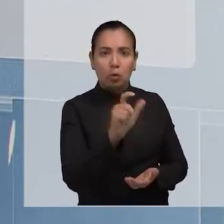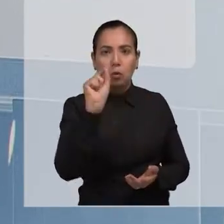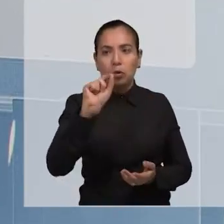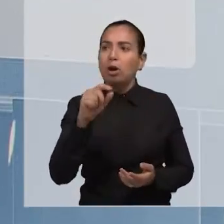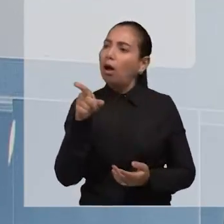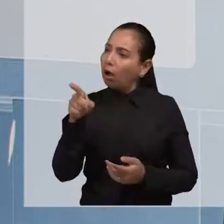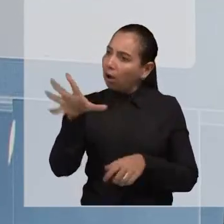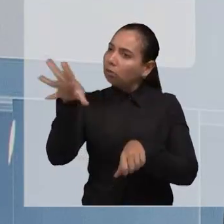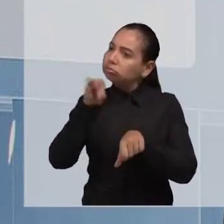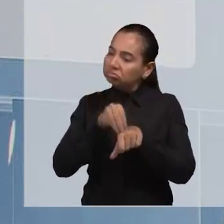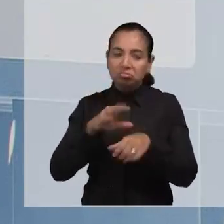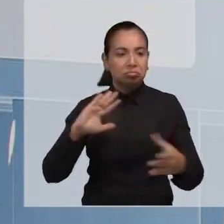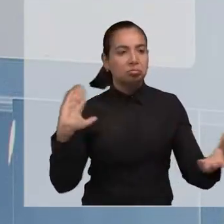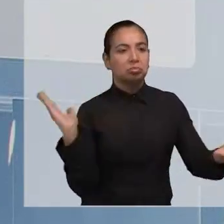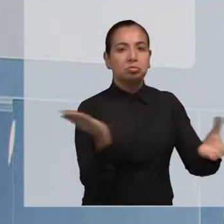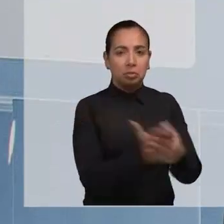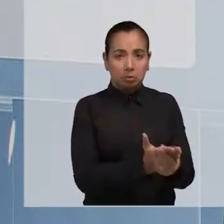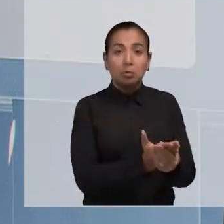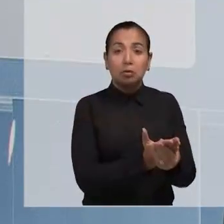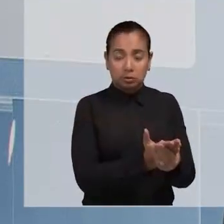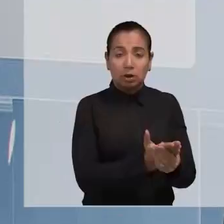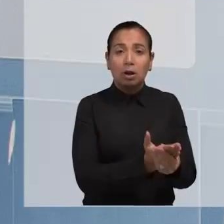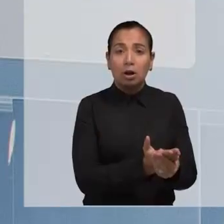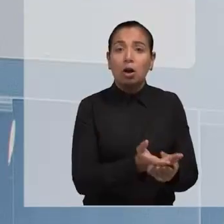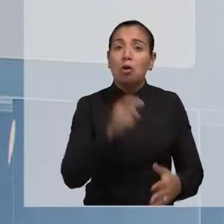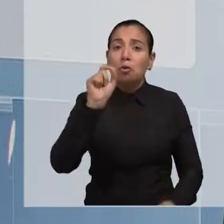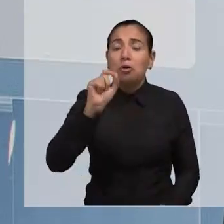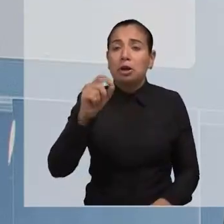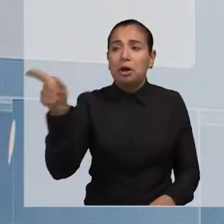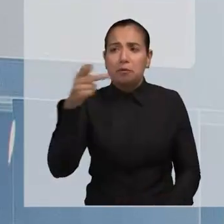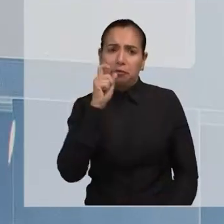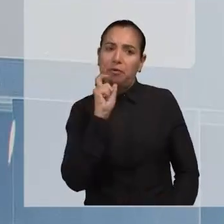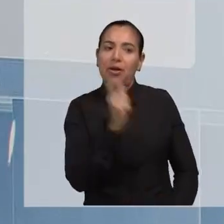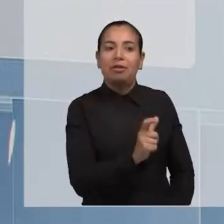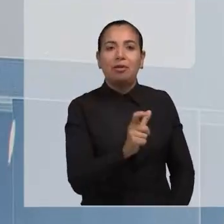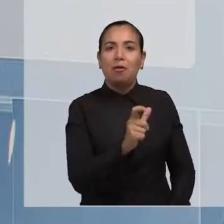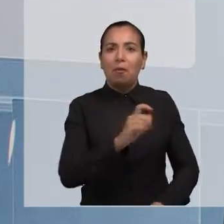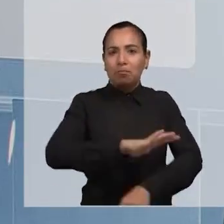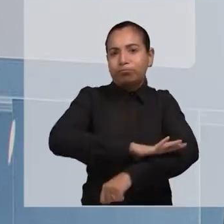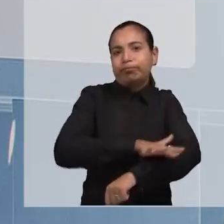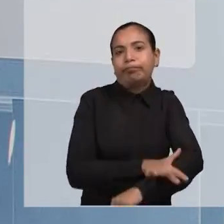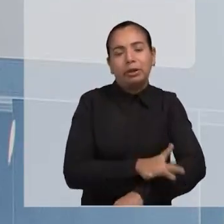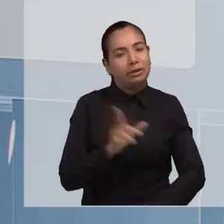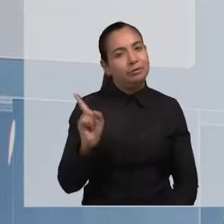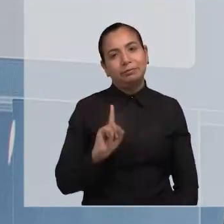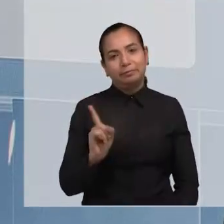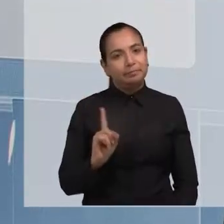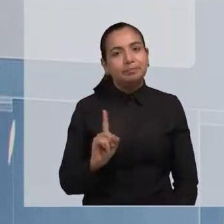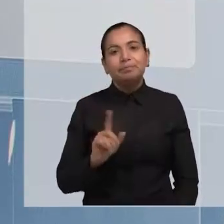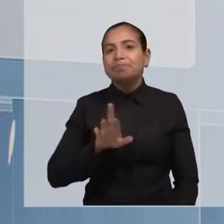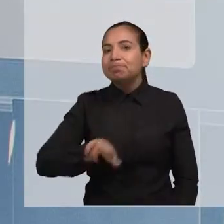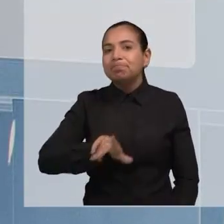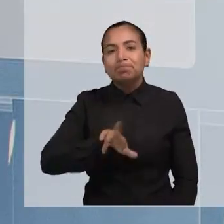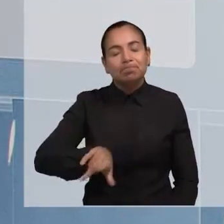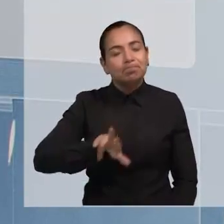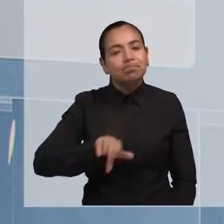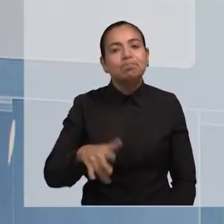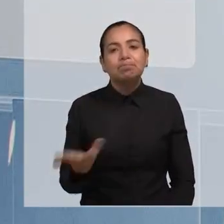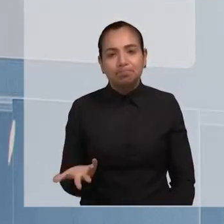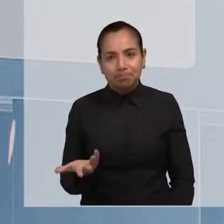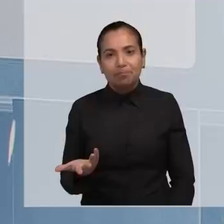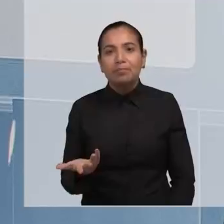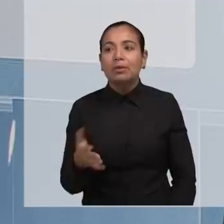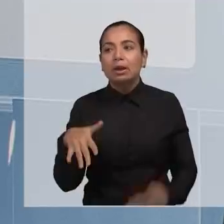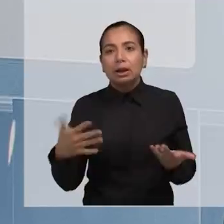processo contra ele de forma até errada em relação à injúria racial, que ele não fez injúria racial com ninguém, por isso que ele perdeu a calma,